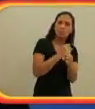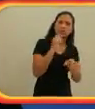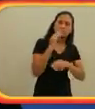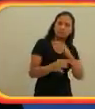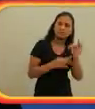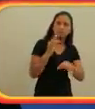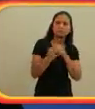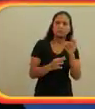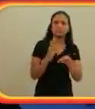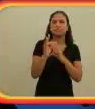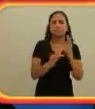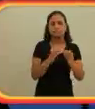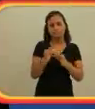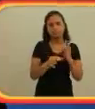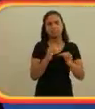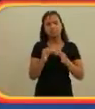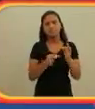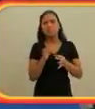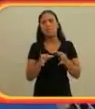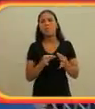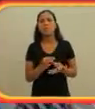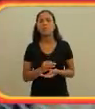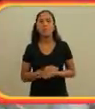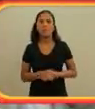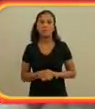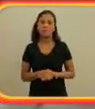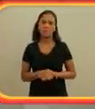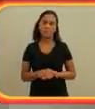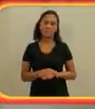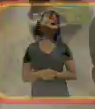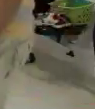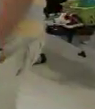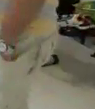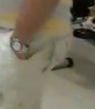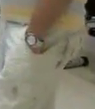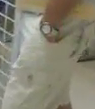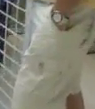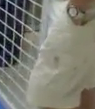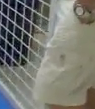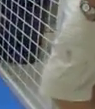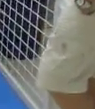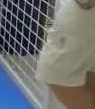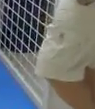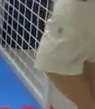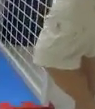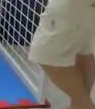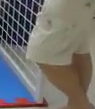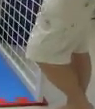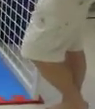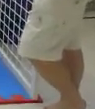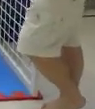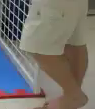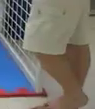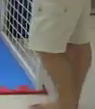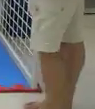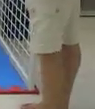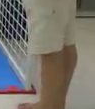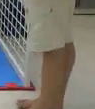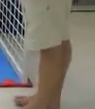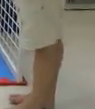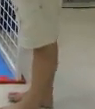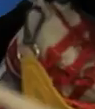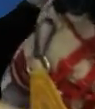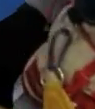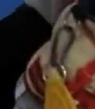dessa veste associada à intensidade da terapia, os resultados após